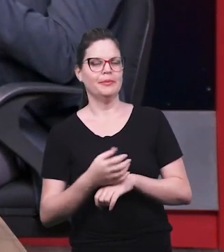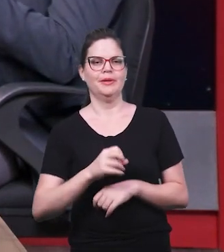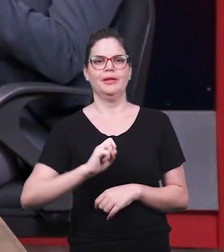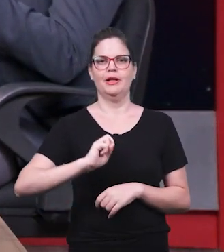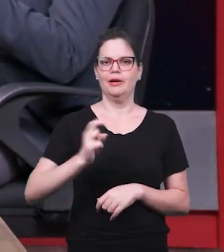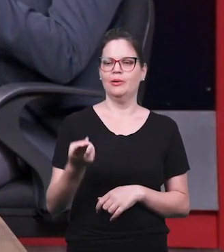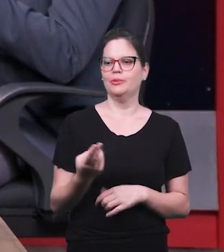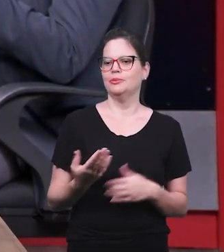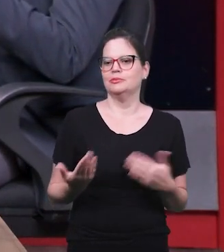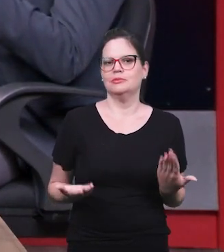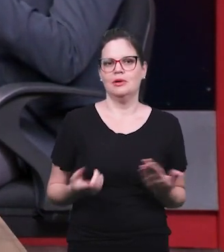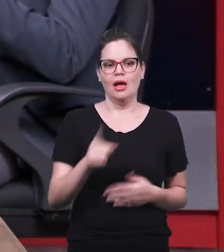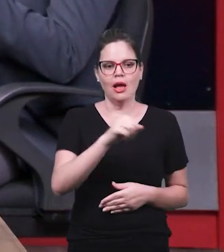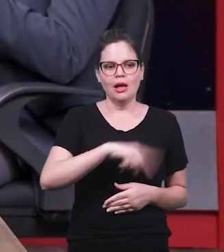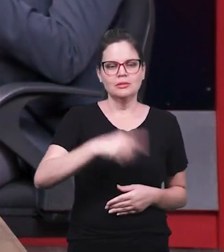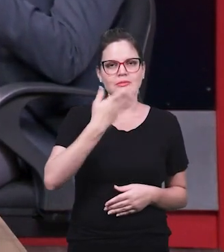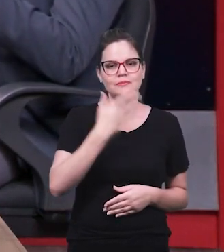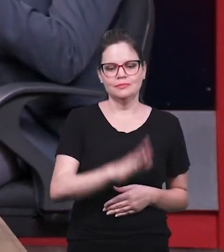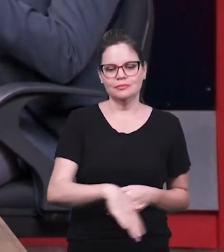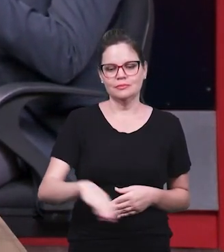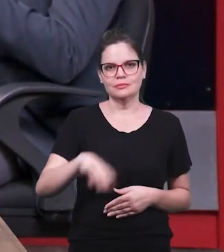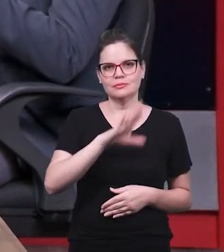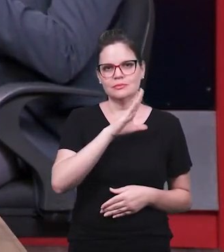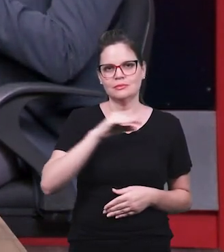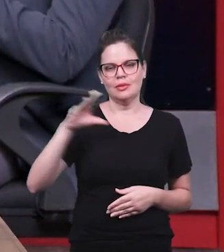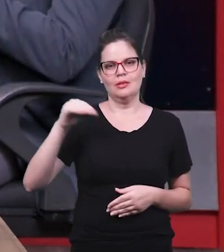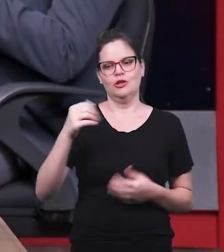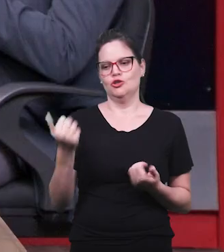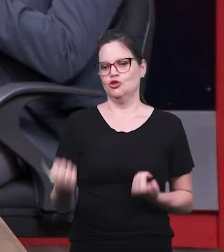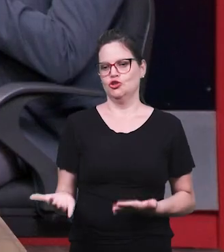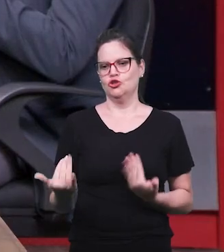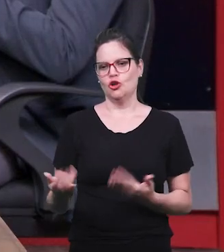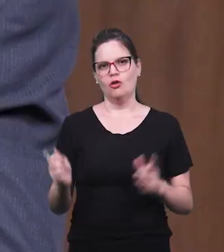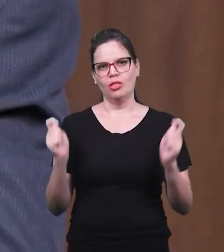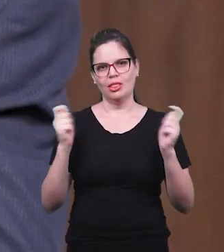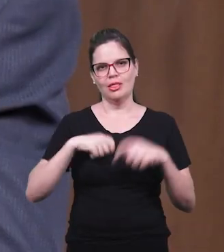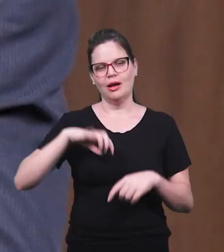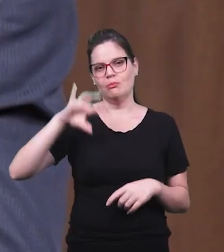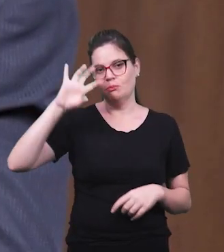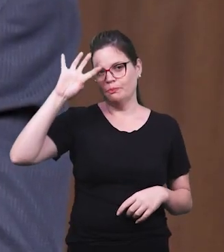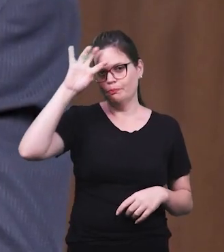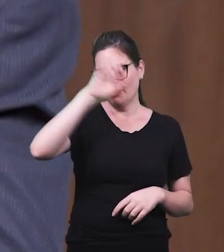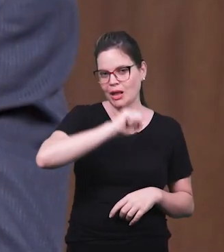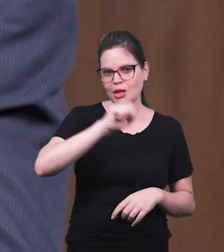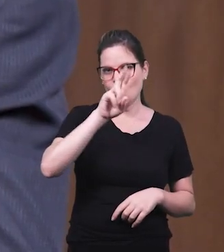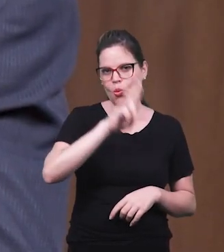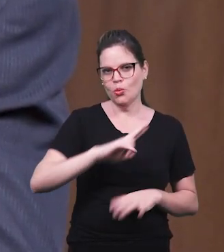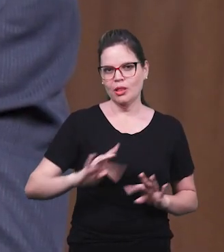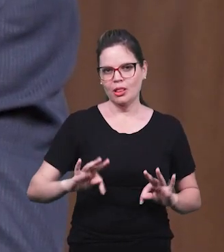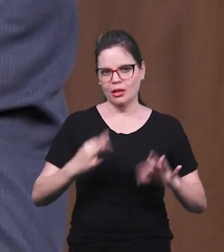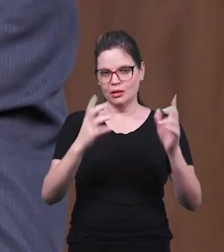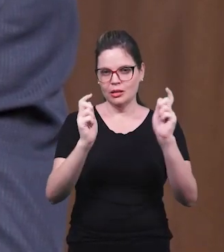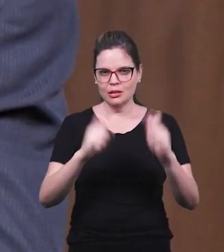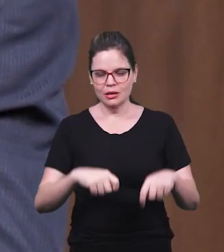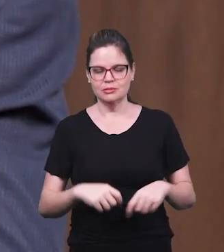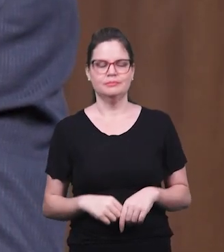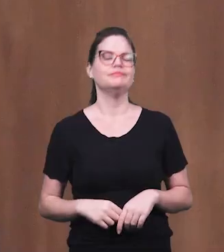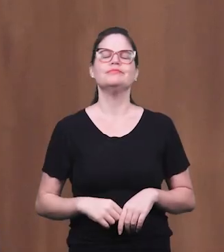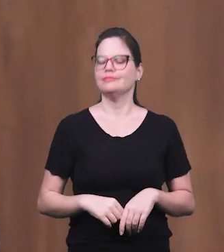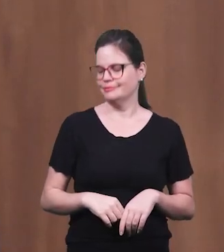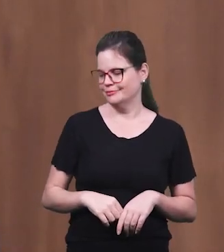para que as crianças, os adolescentes, os jovens, né, eles utilizem dessa tecnologia?